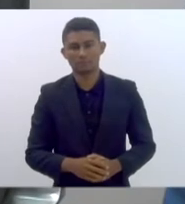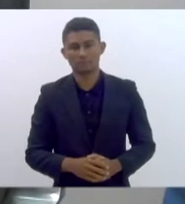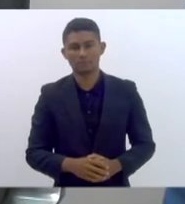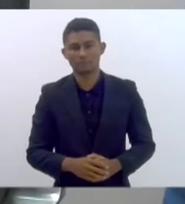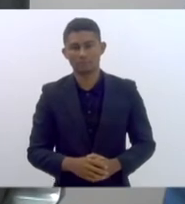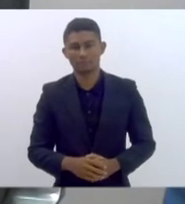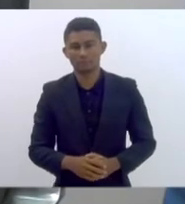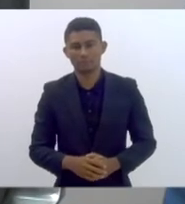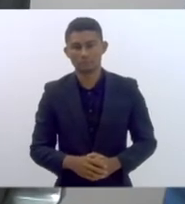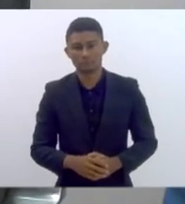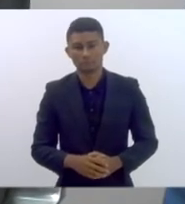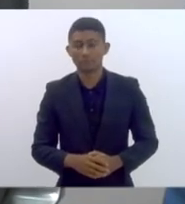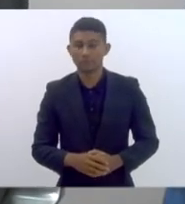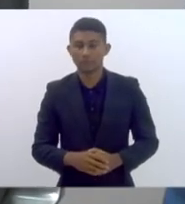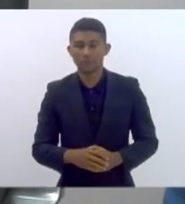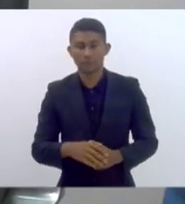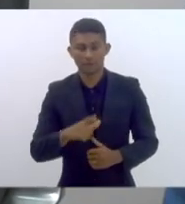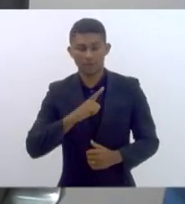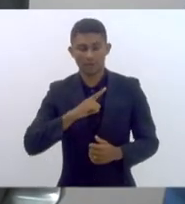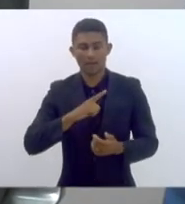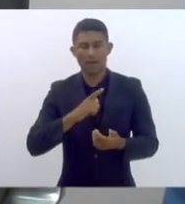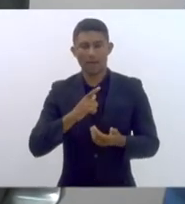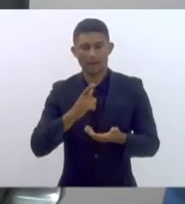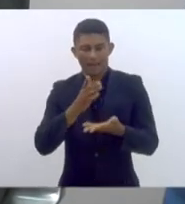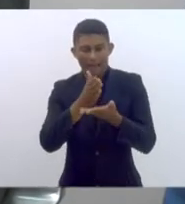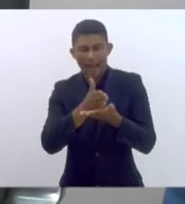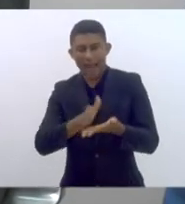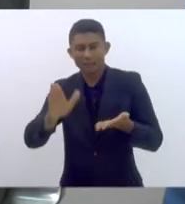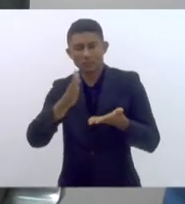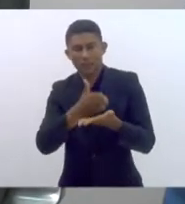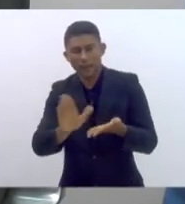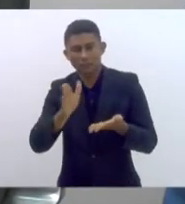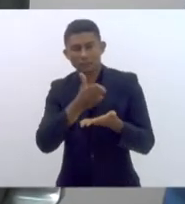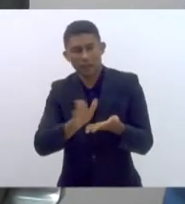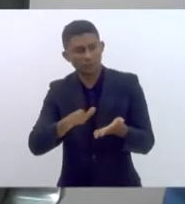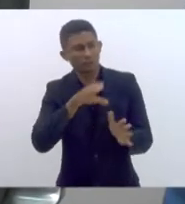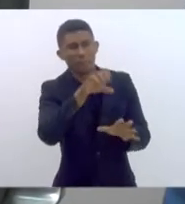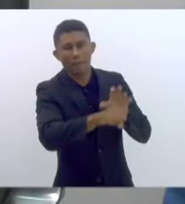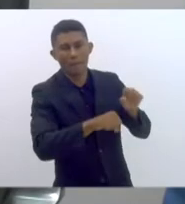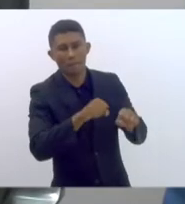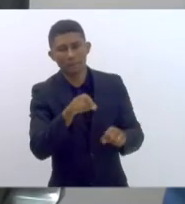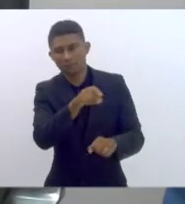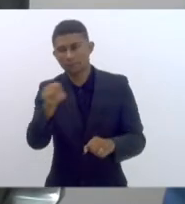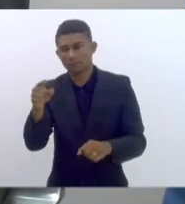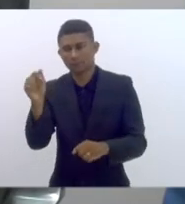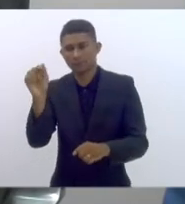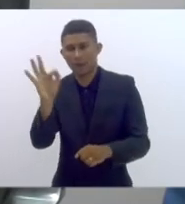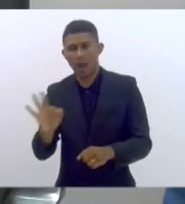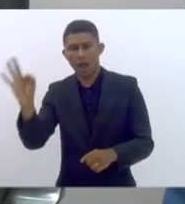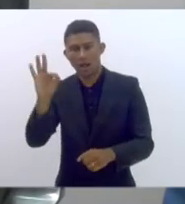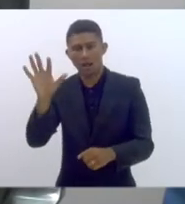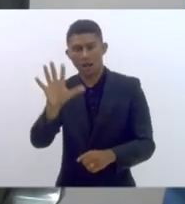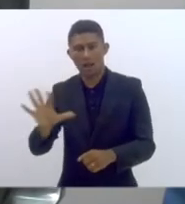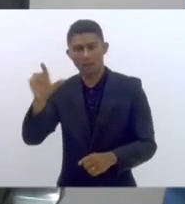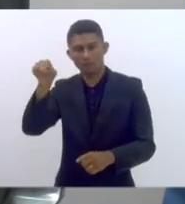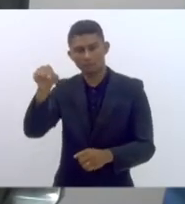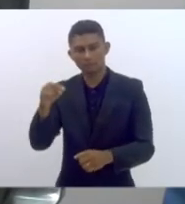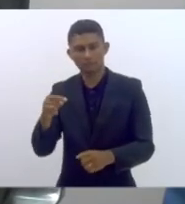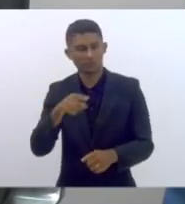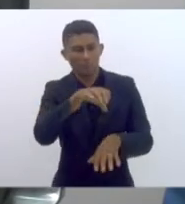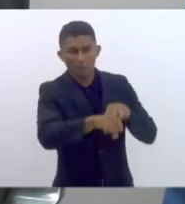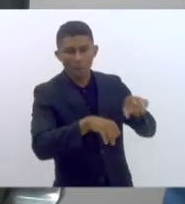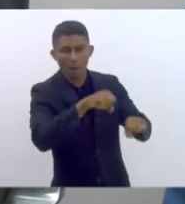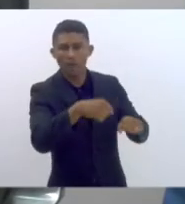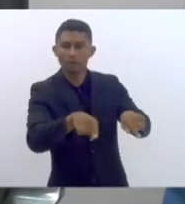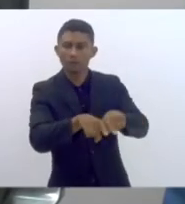o volume de arrestos que não foi feita para o Tesouro Nacional e pela